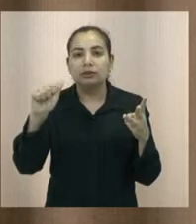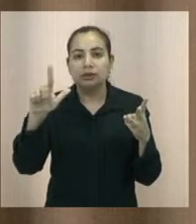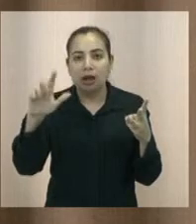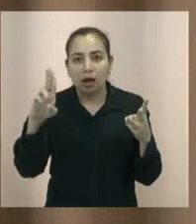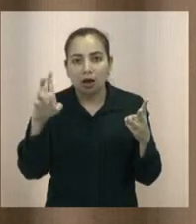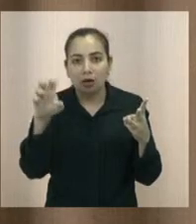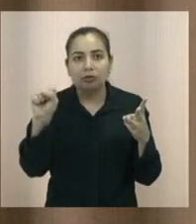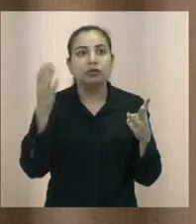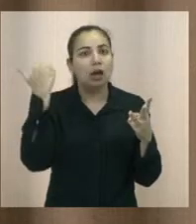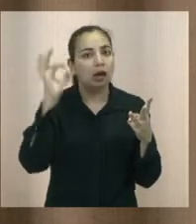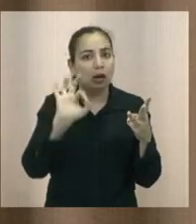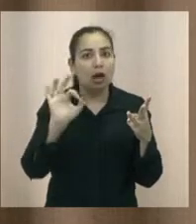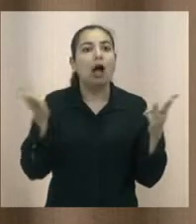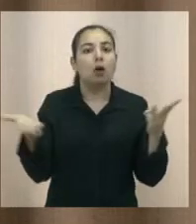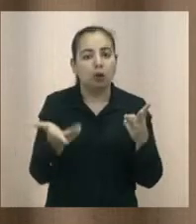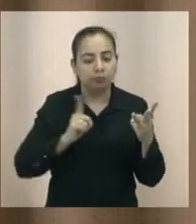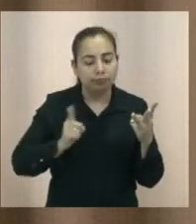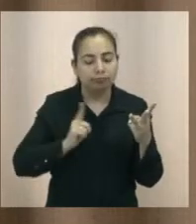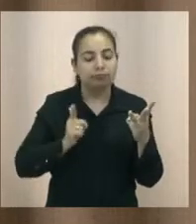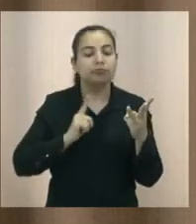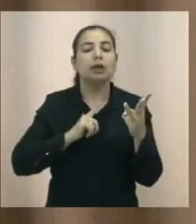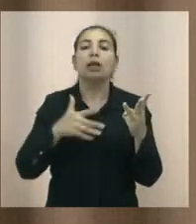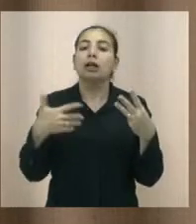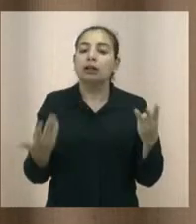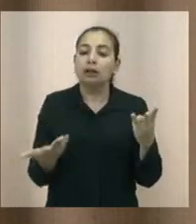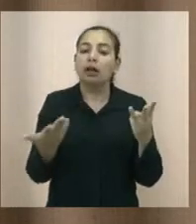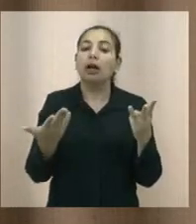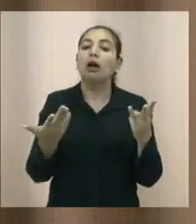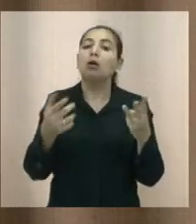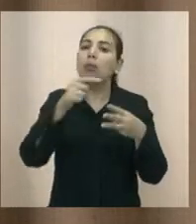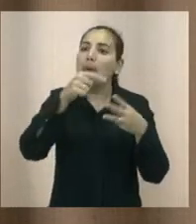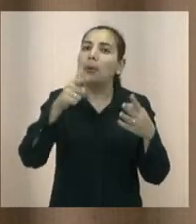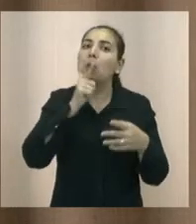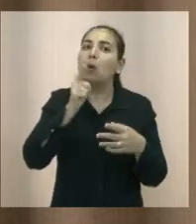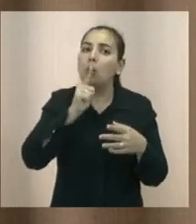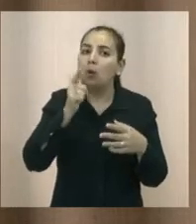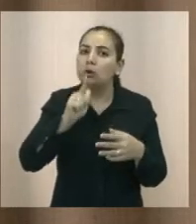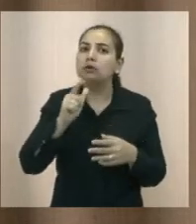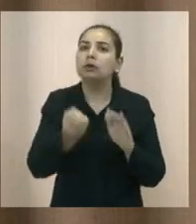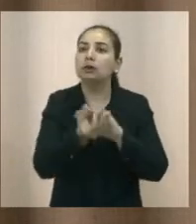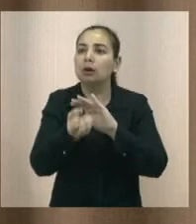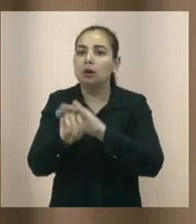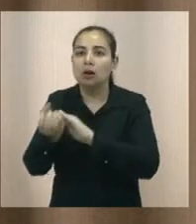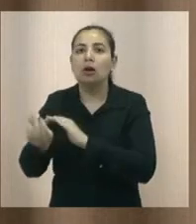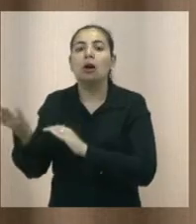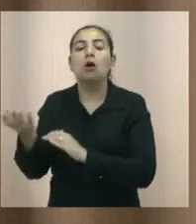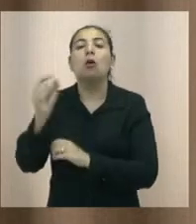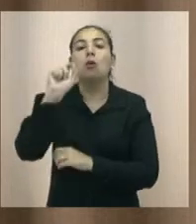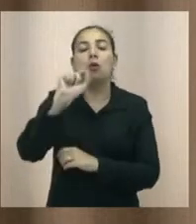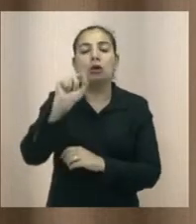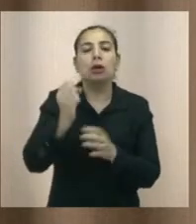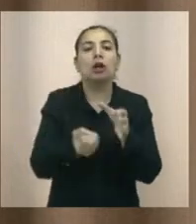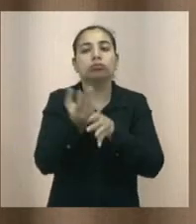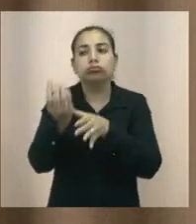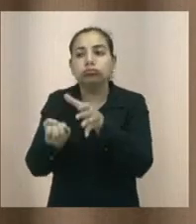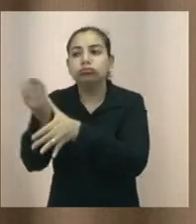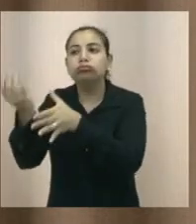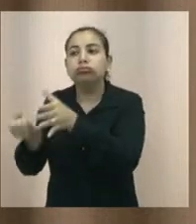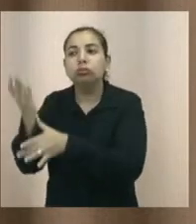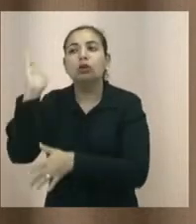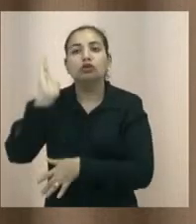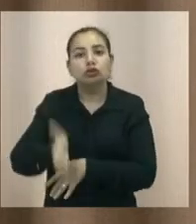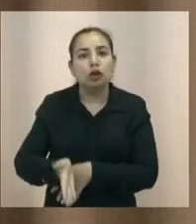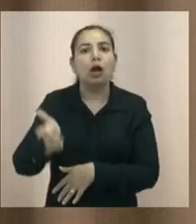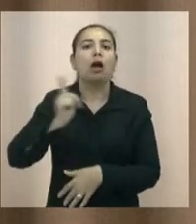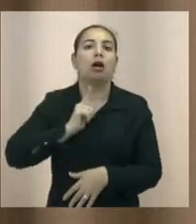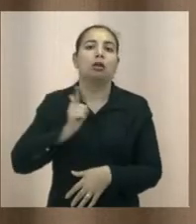gente não tinha atuação da Defensoria, mas a gente precisa chegar mais. Como dito, a gente tem, somando toda a atuação nossa, tanto com